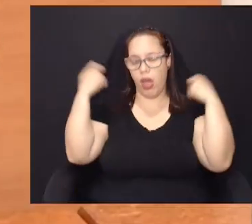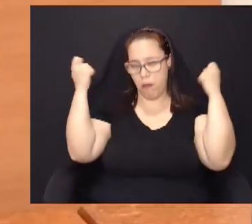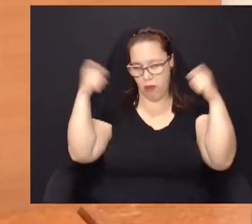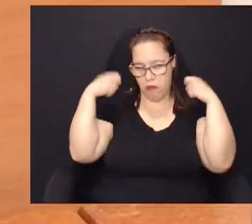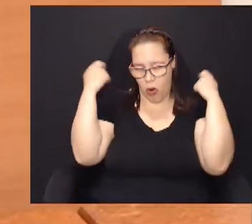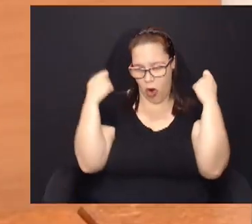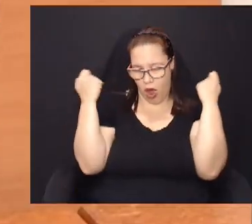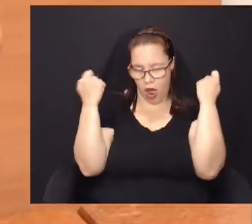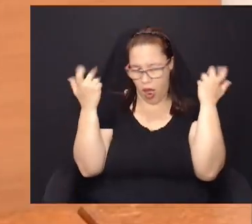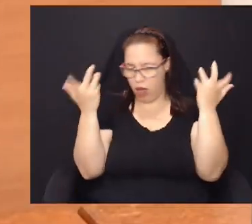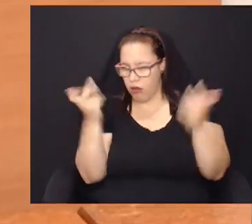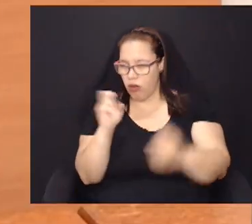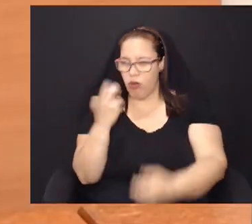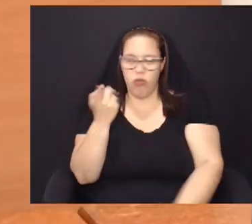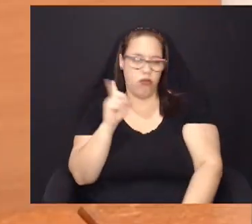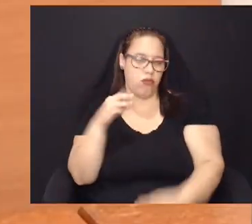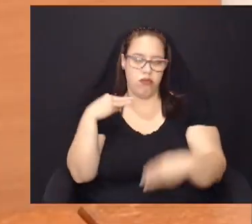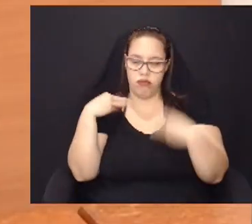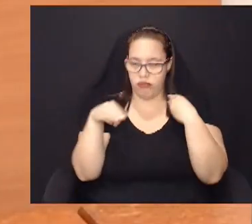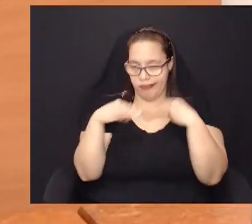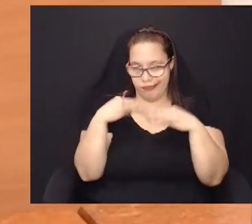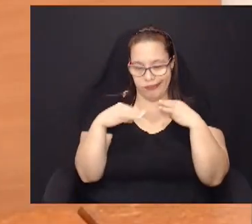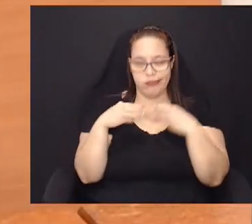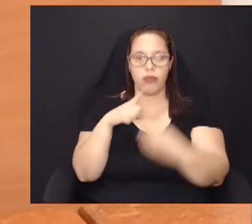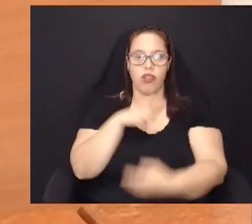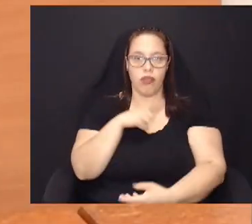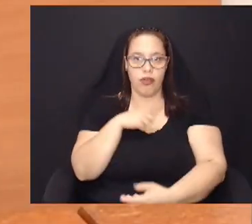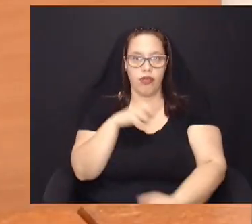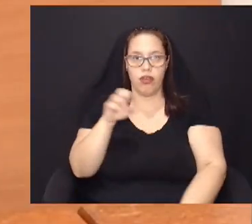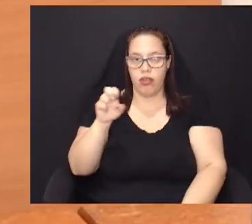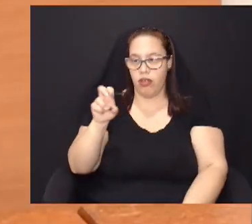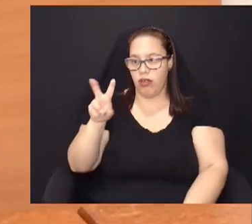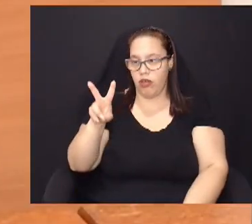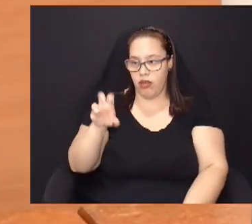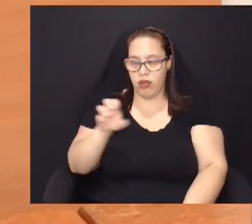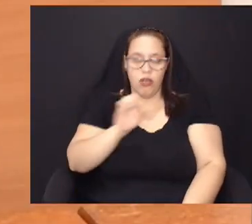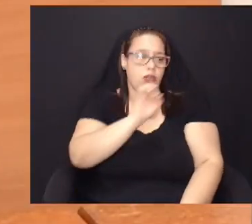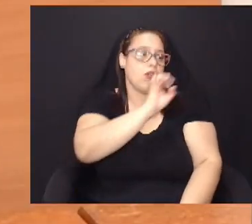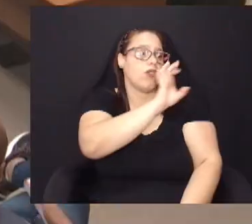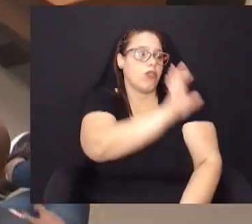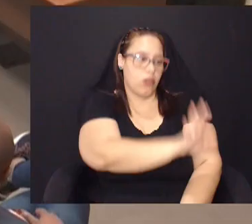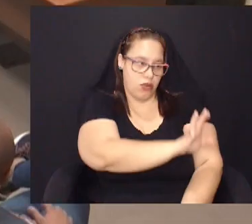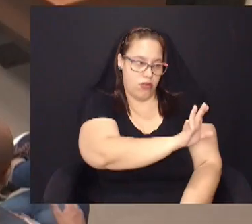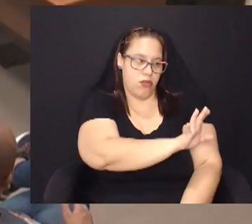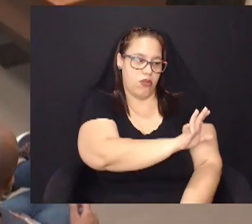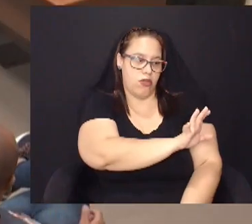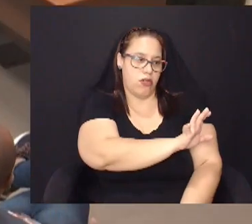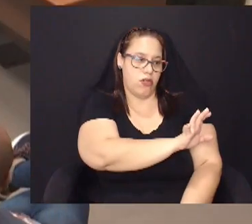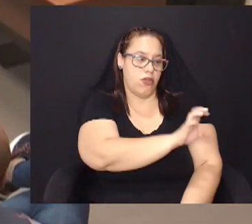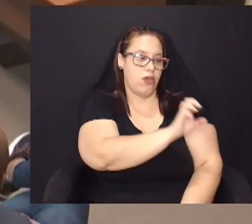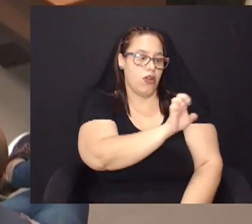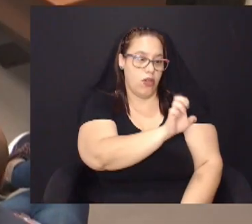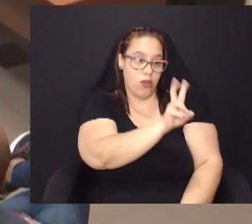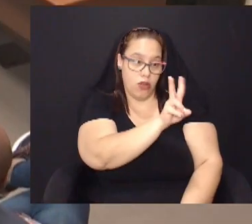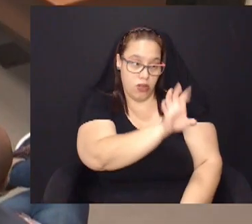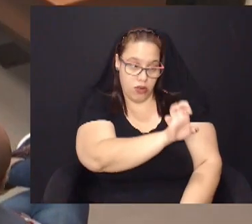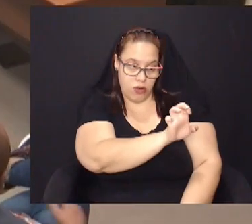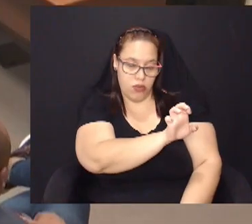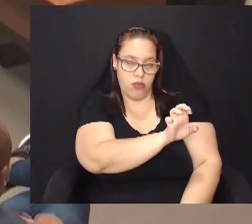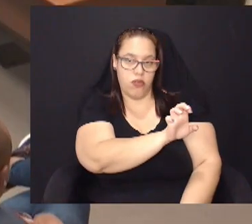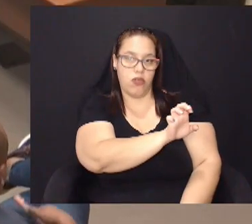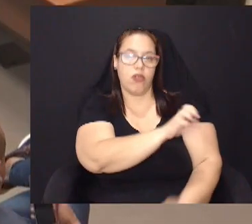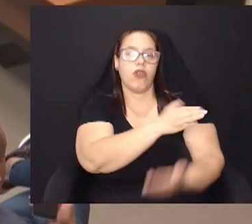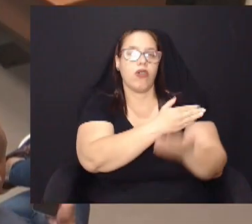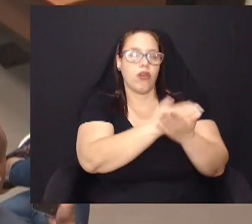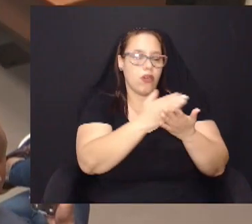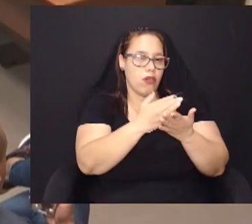ou não, ele tem a questão do Wave. Aí só mais uma questão do Wave, que nesse dia que a gente